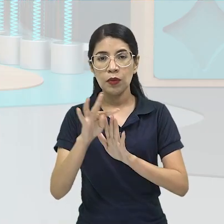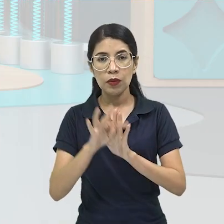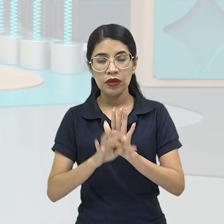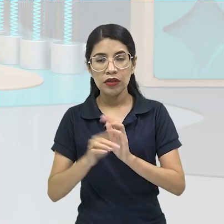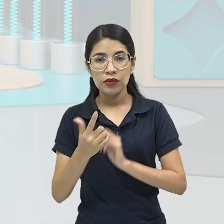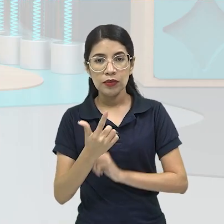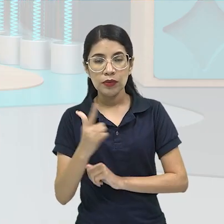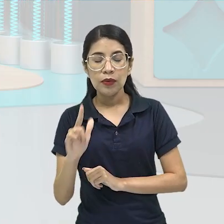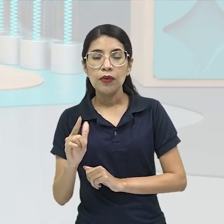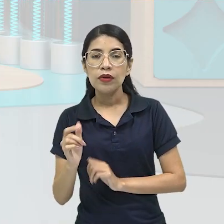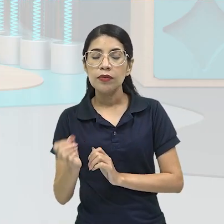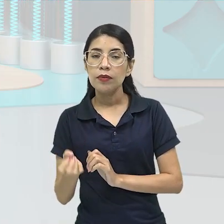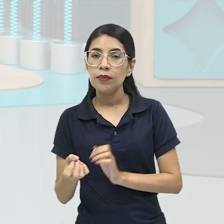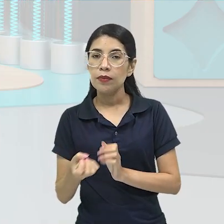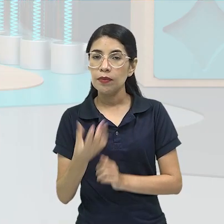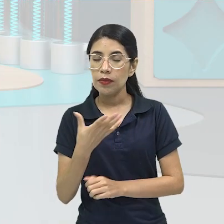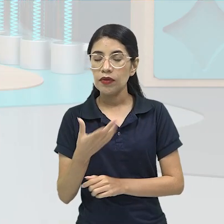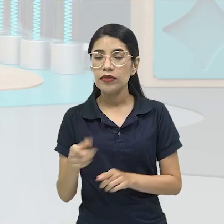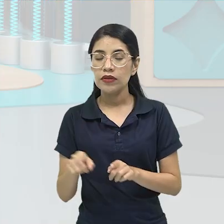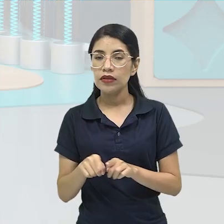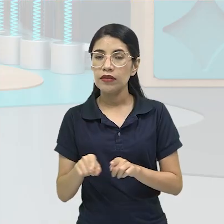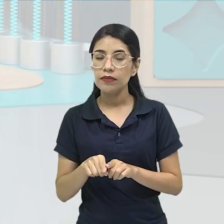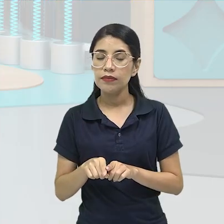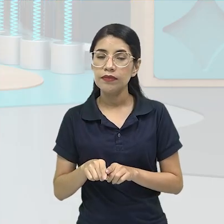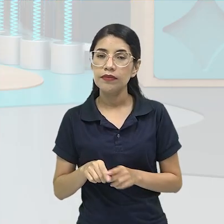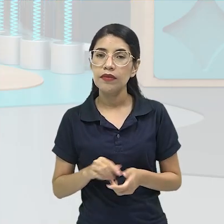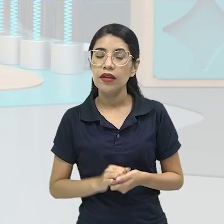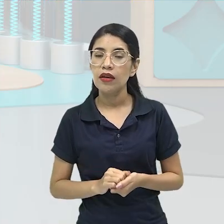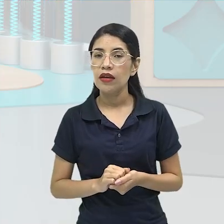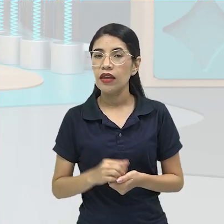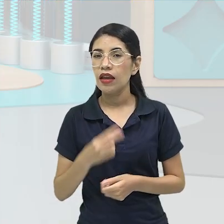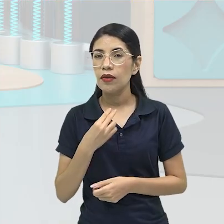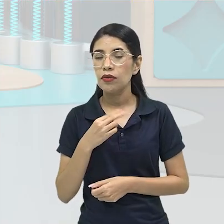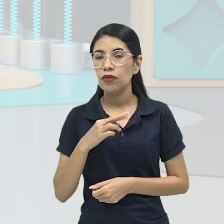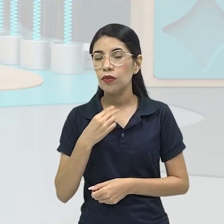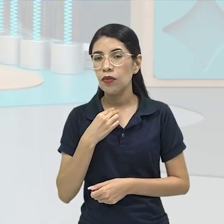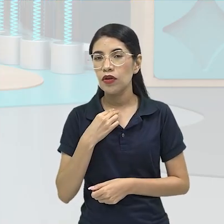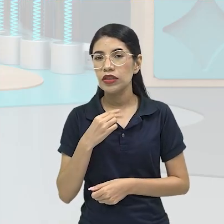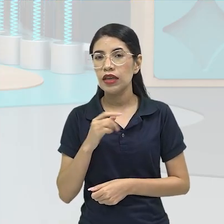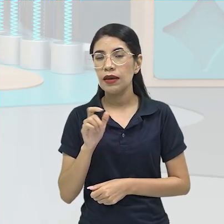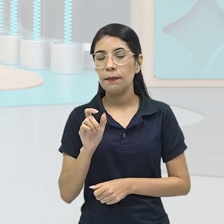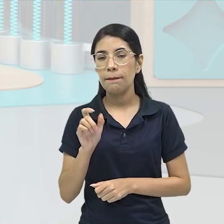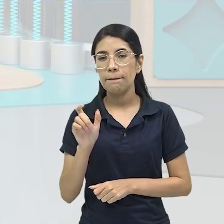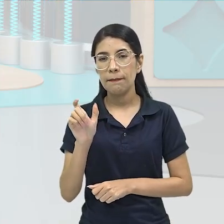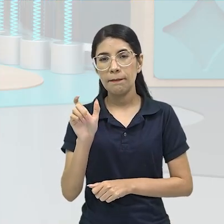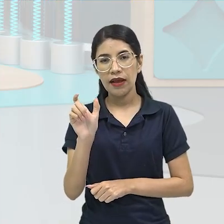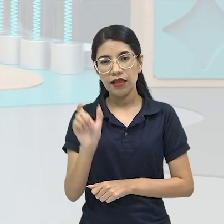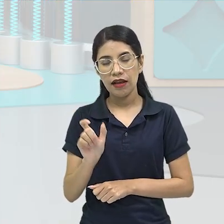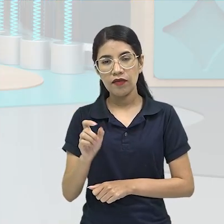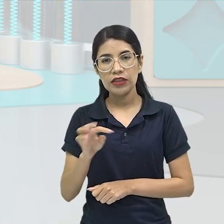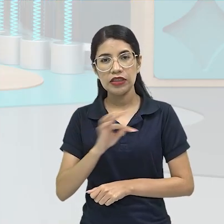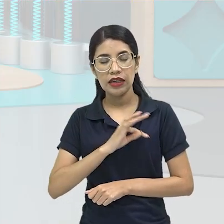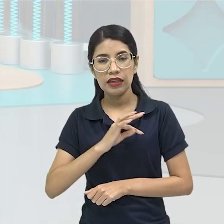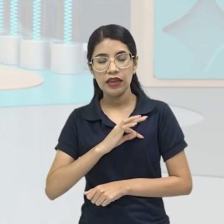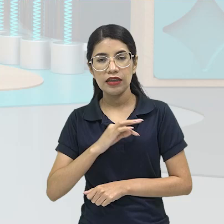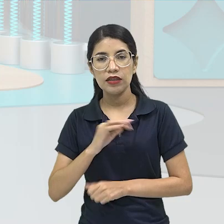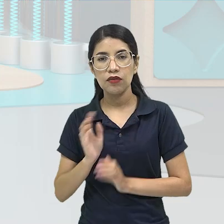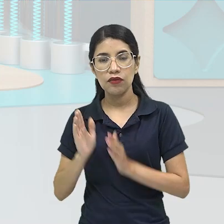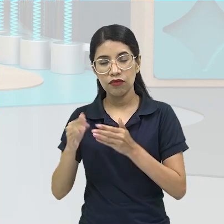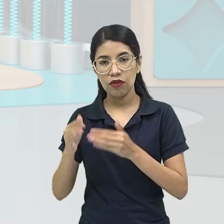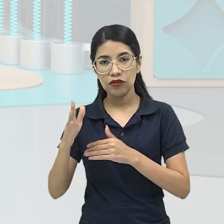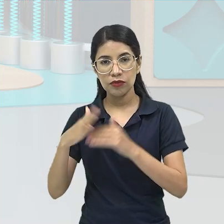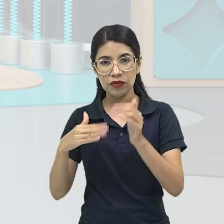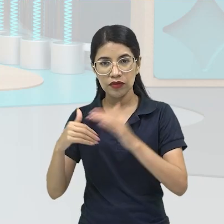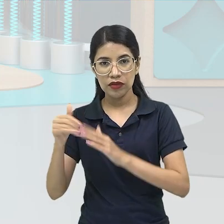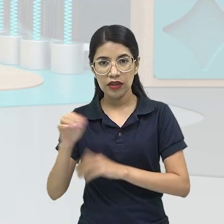vai ser produzido, porque agora eu já não posso usar mais os mesmos termos de quando eu produzi para pessoas que são ali especialistas. Eu